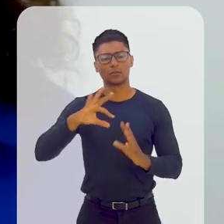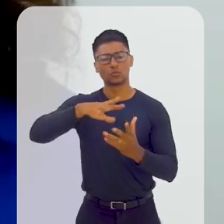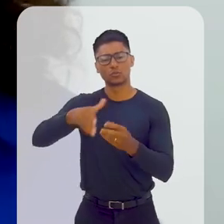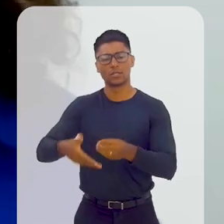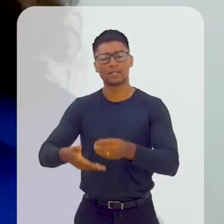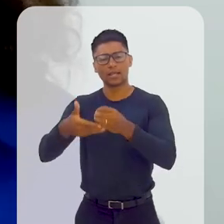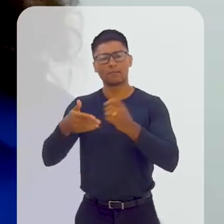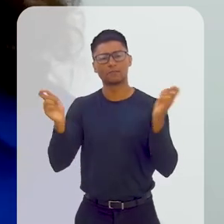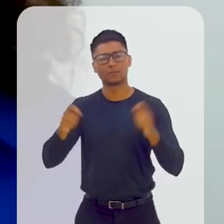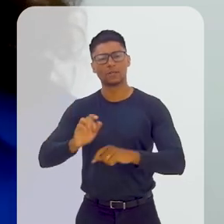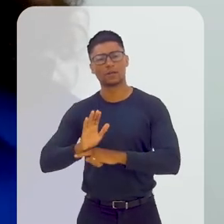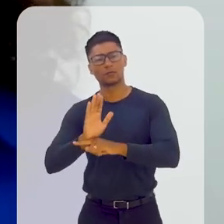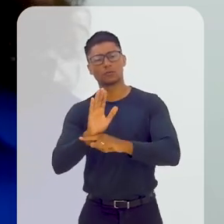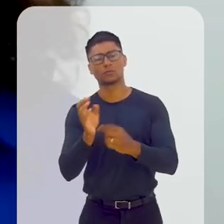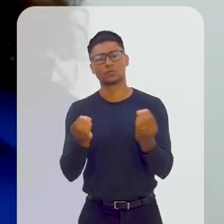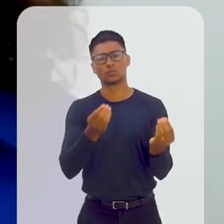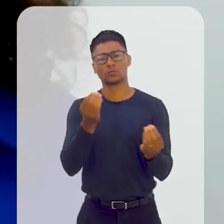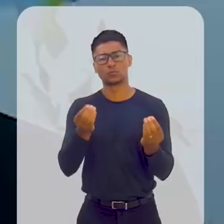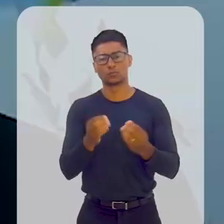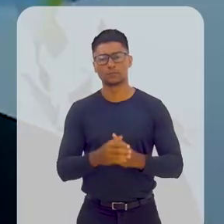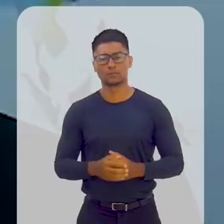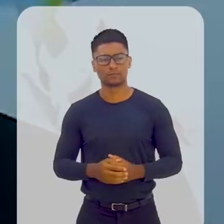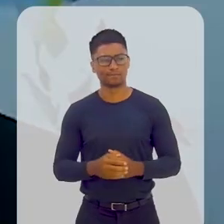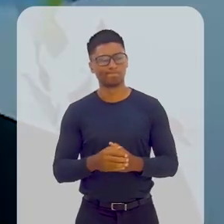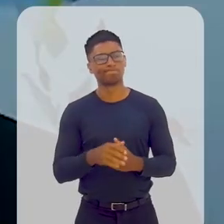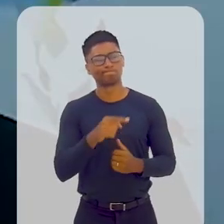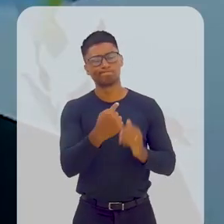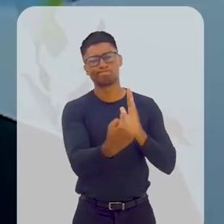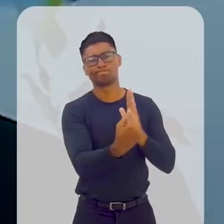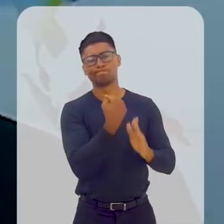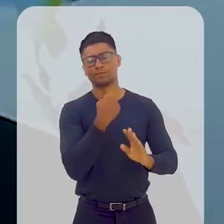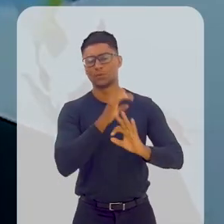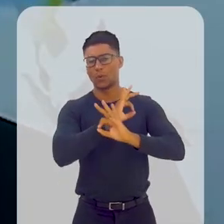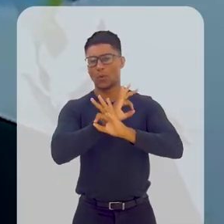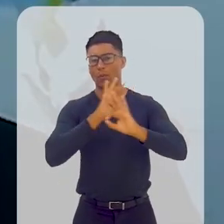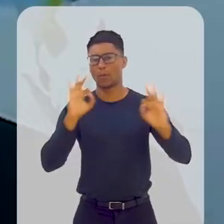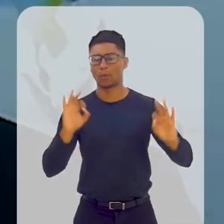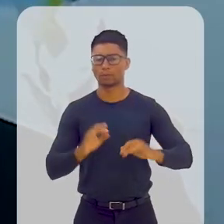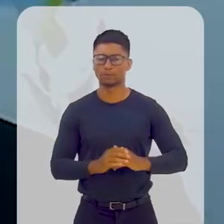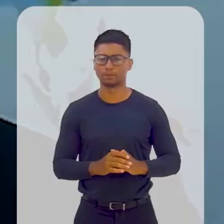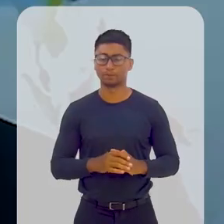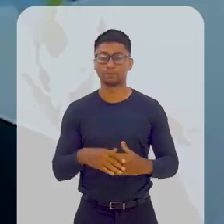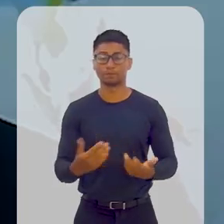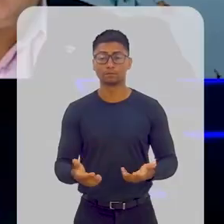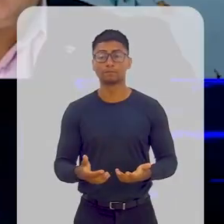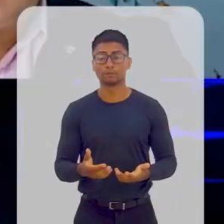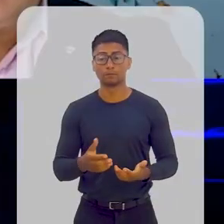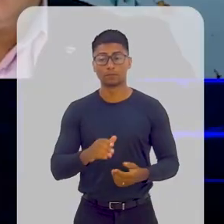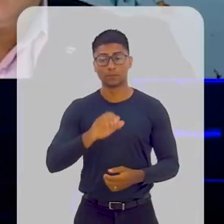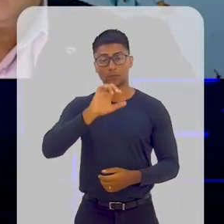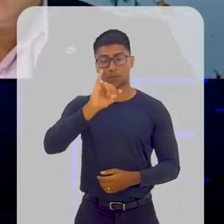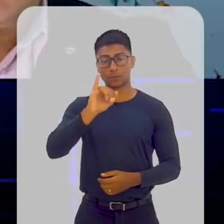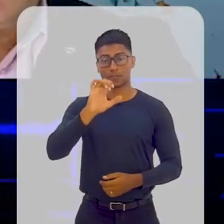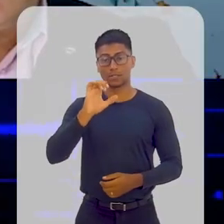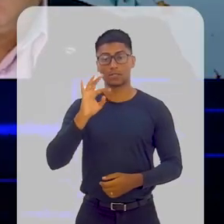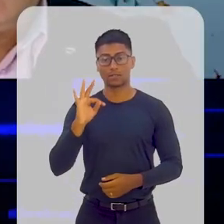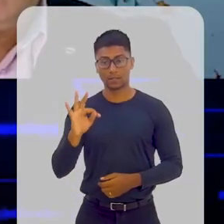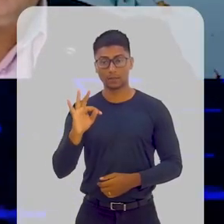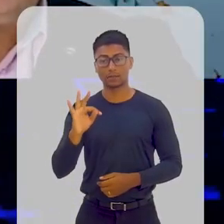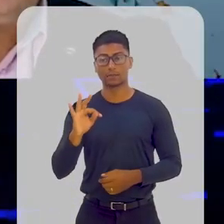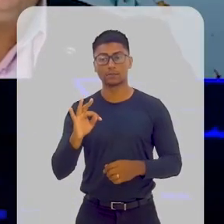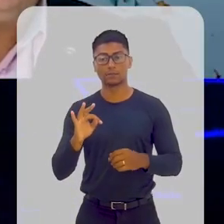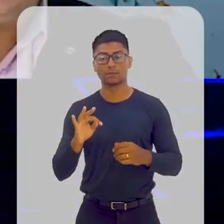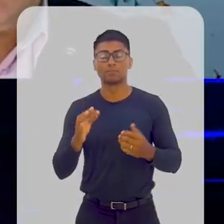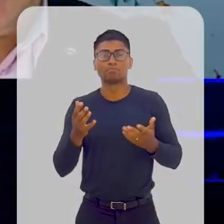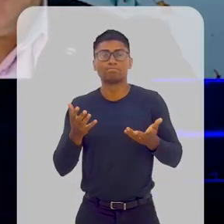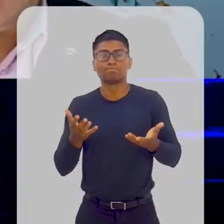pode ajudar nesse desafio? Excelente, né? Pergunta, Geisa. Na verdade, o Instituto de Ciência e Tecnologia e Inovação Sustentável Global